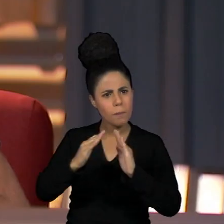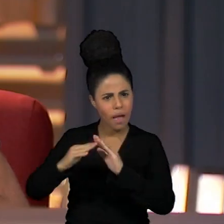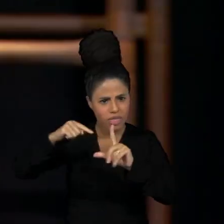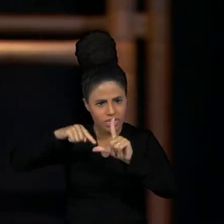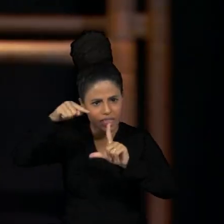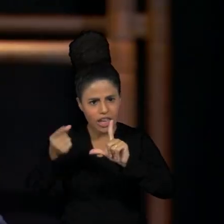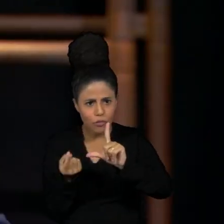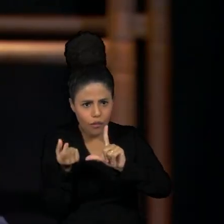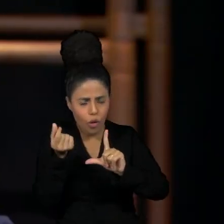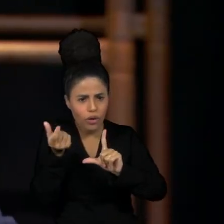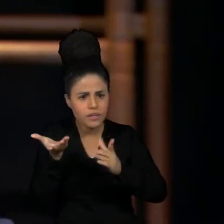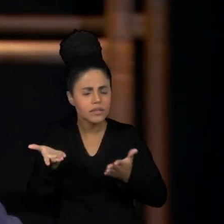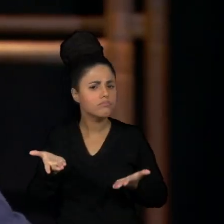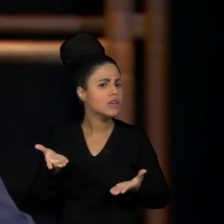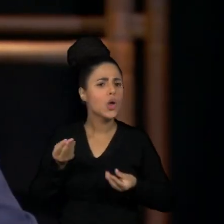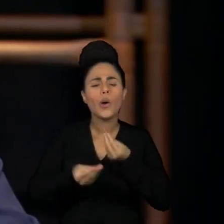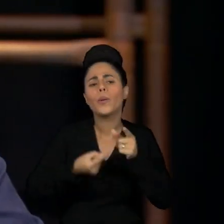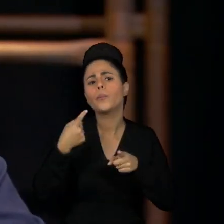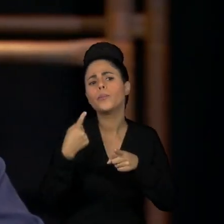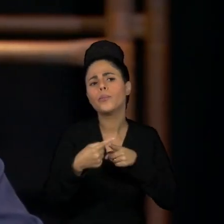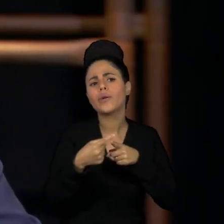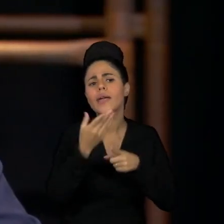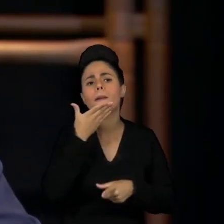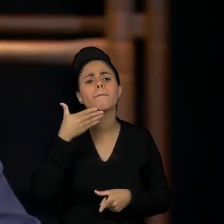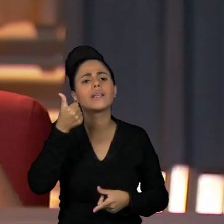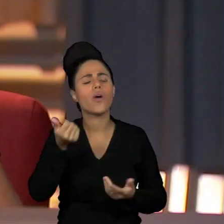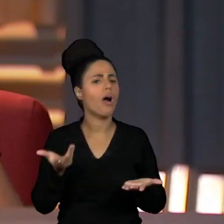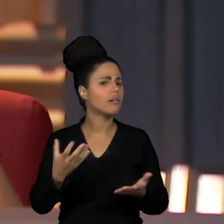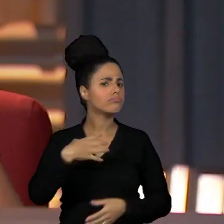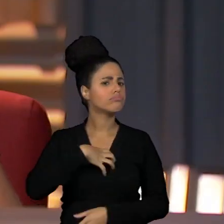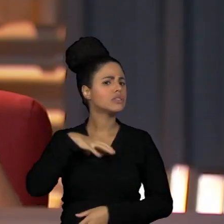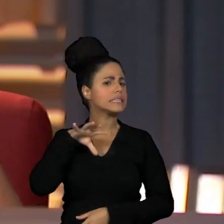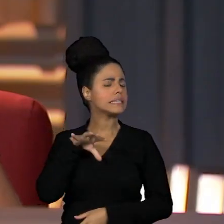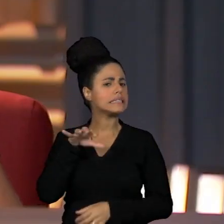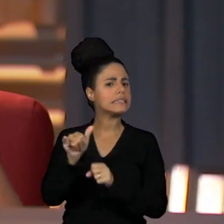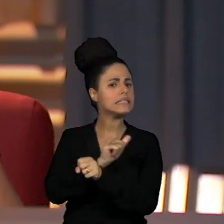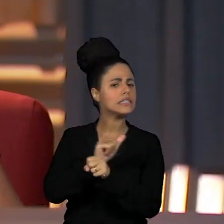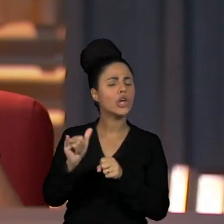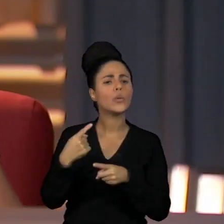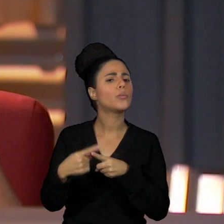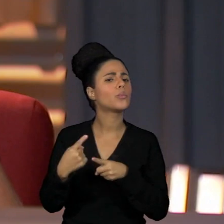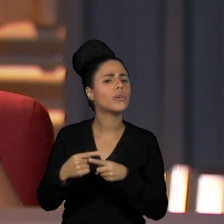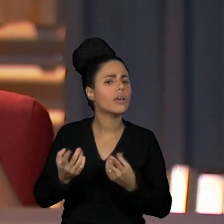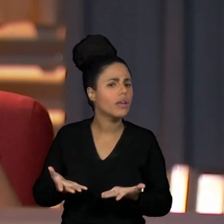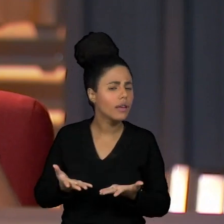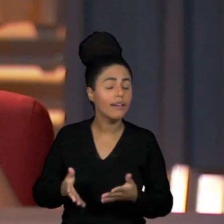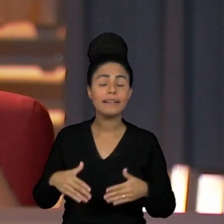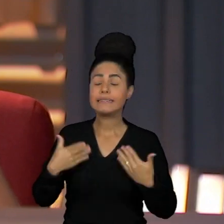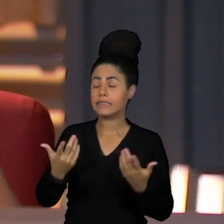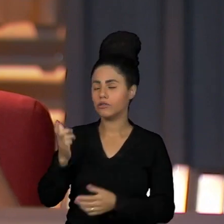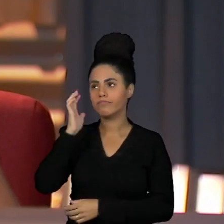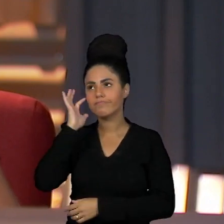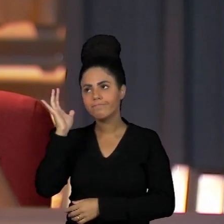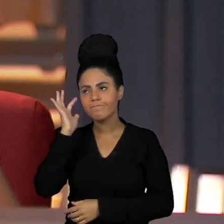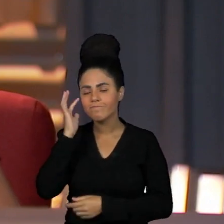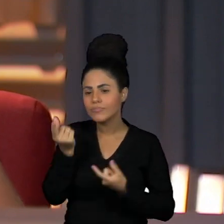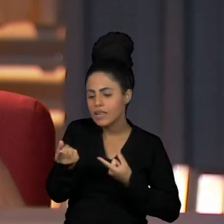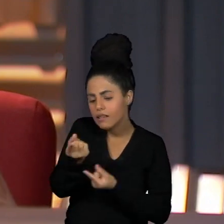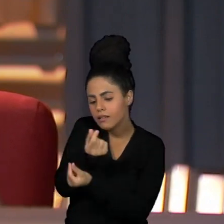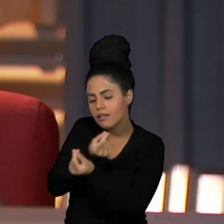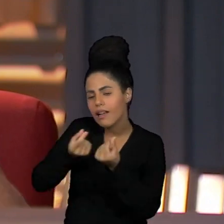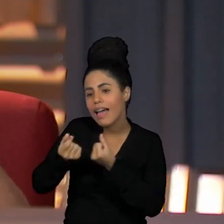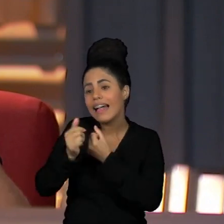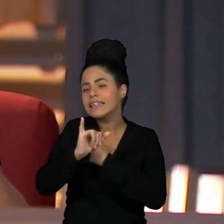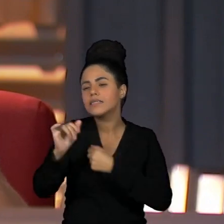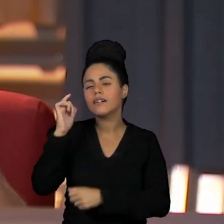Valores. E por que é melhor assim? Olha, financeiramente é melhor, porque se a gente